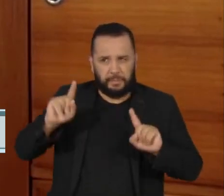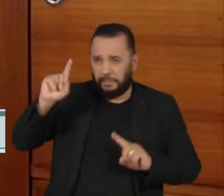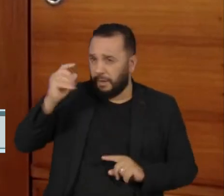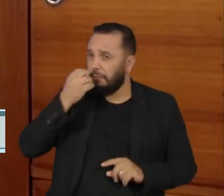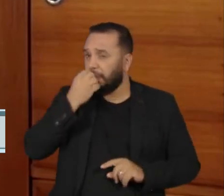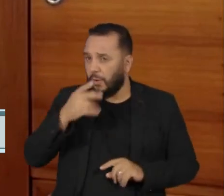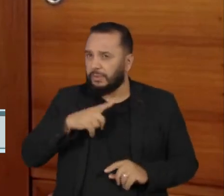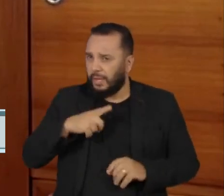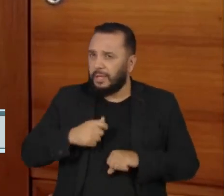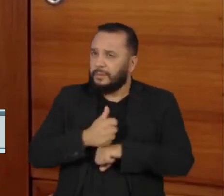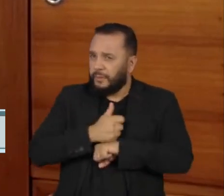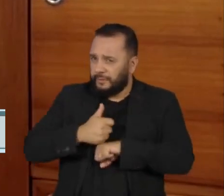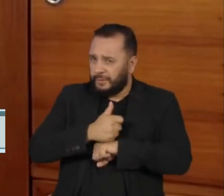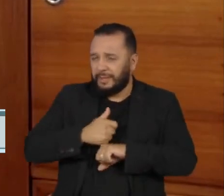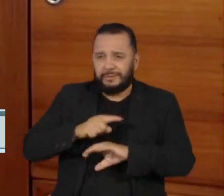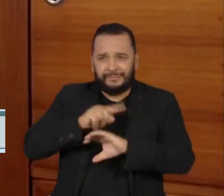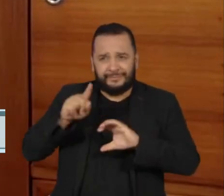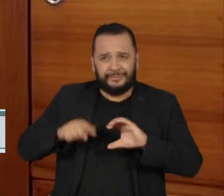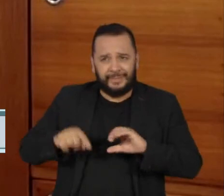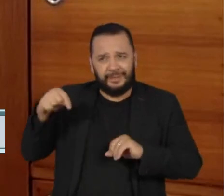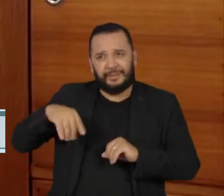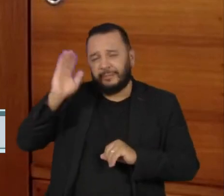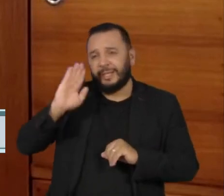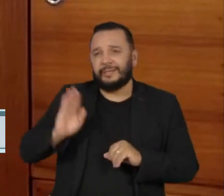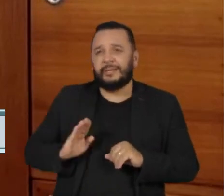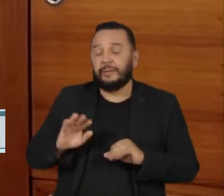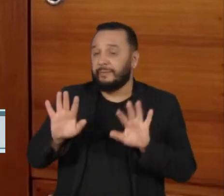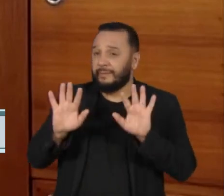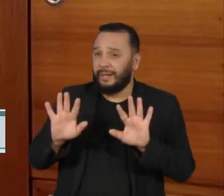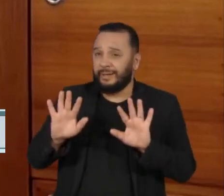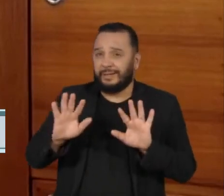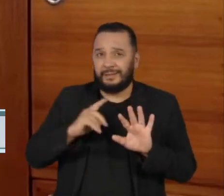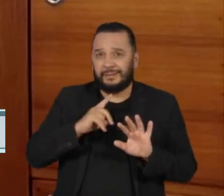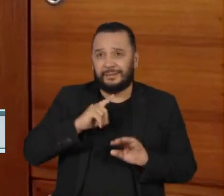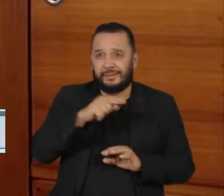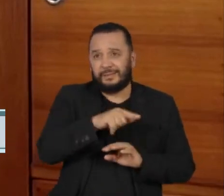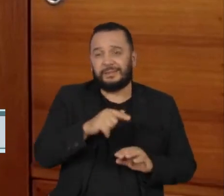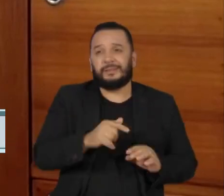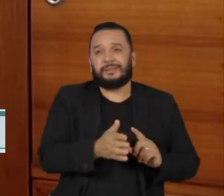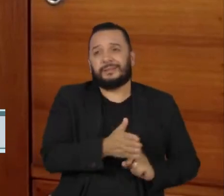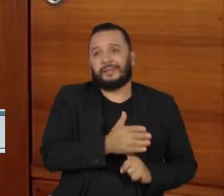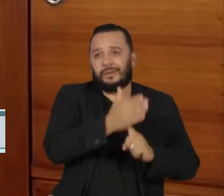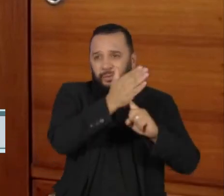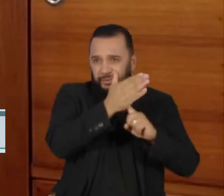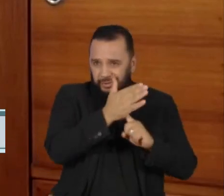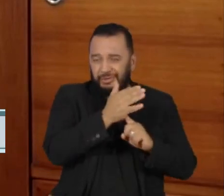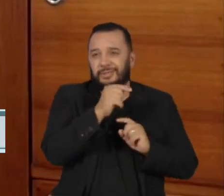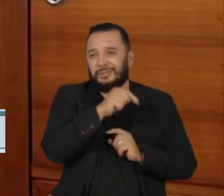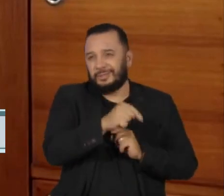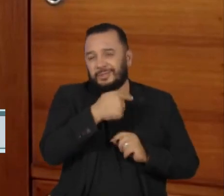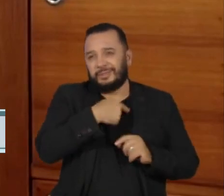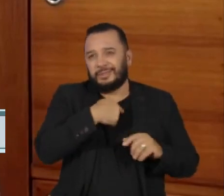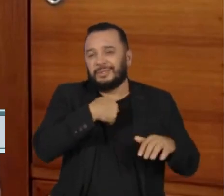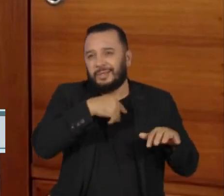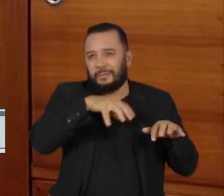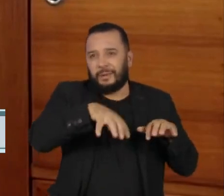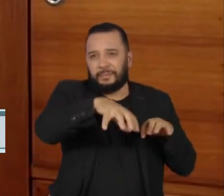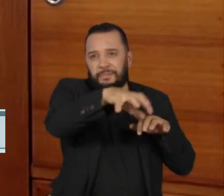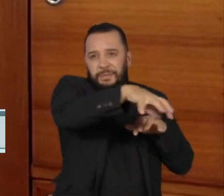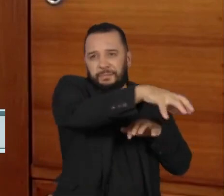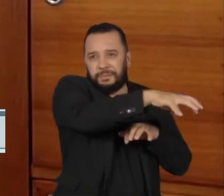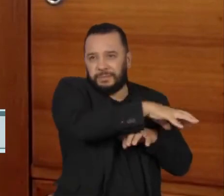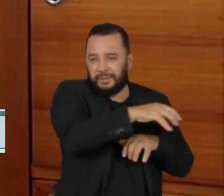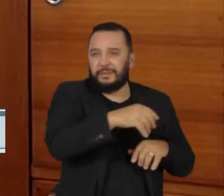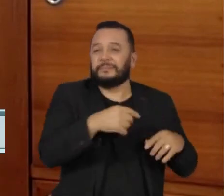Temos cientistas de renome internacional. Por outro lado, do ponto de vista de infraestrutura, do qual